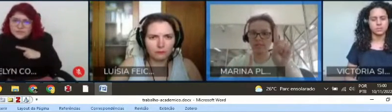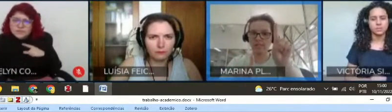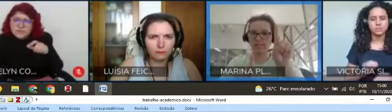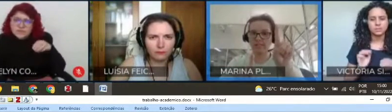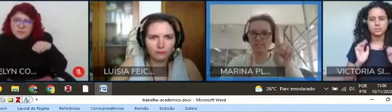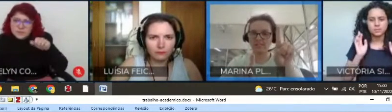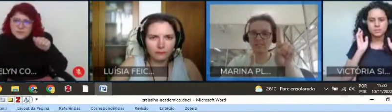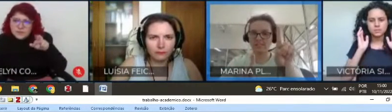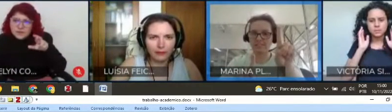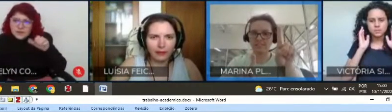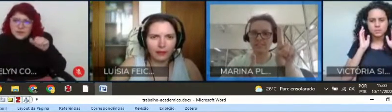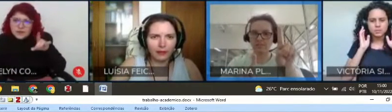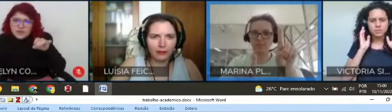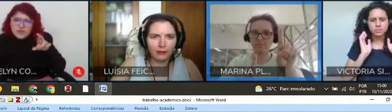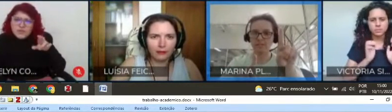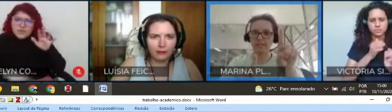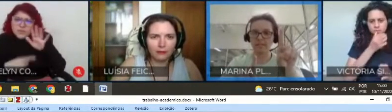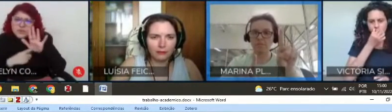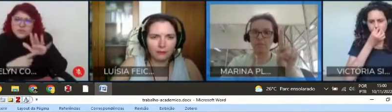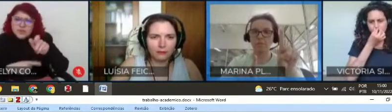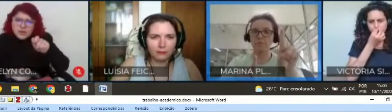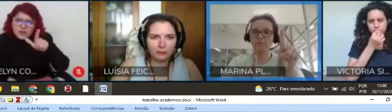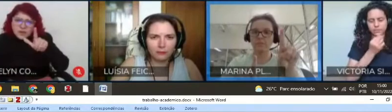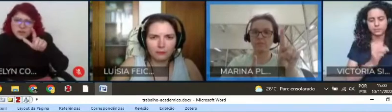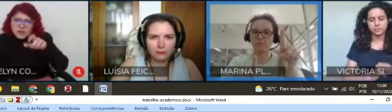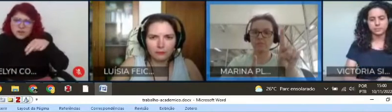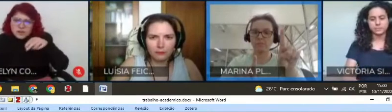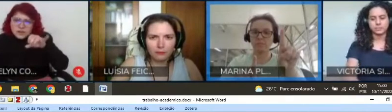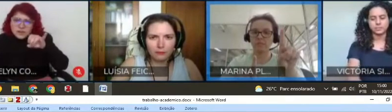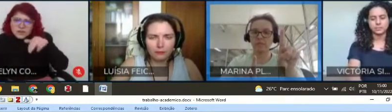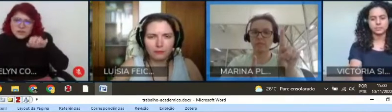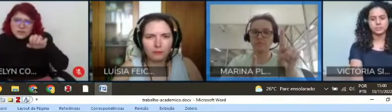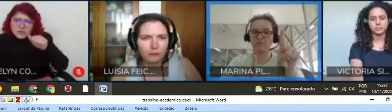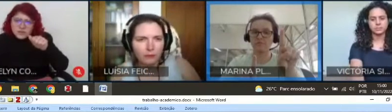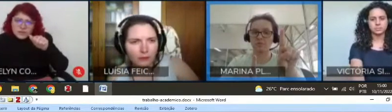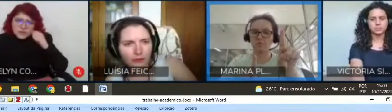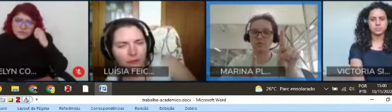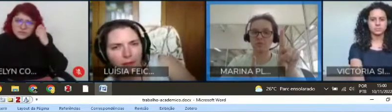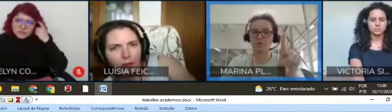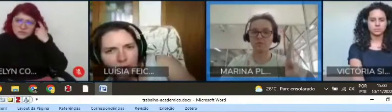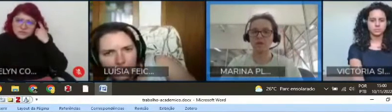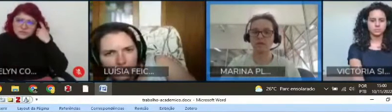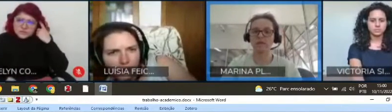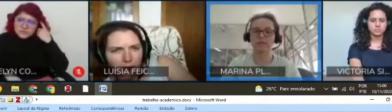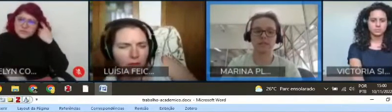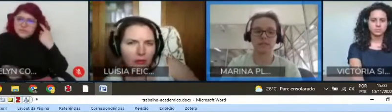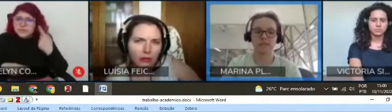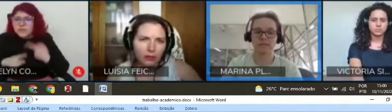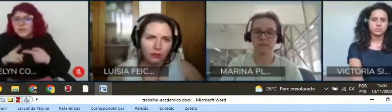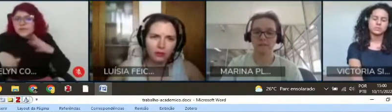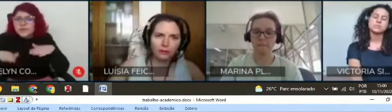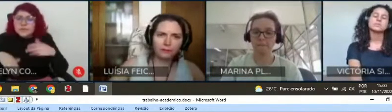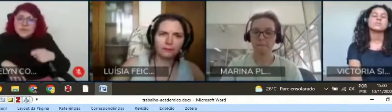ver que tem aquela distanciazinha, só para ficar claro, como é uma coisa que talvez o pessoal tenha que fazer um ajuste manual, né?